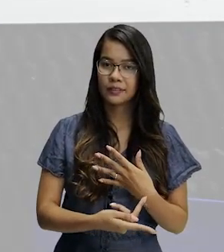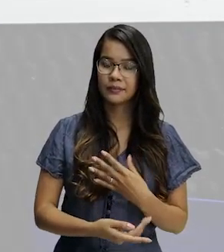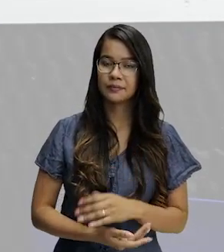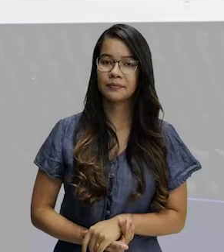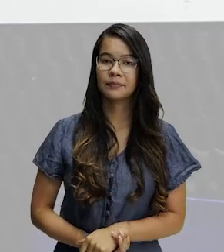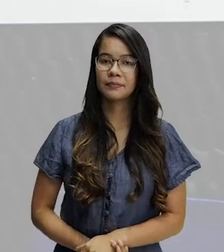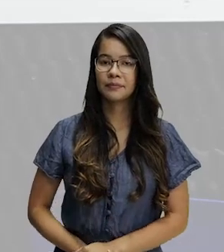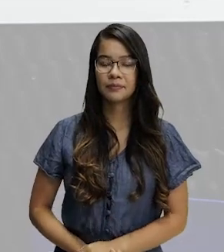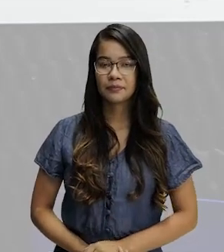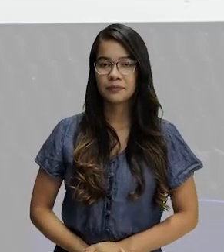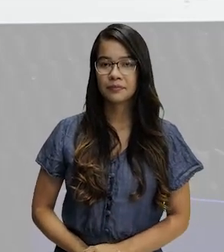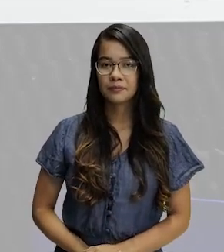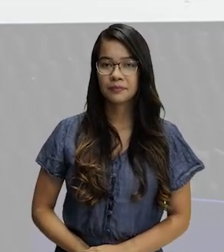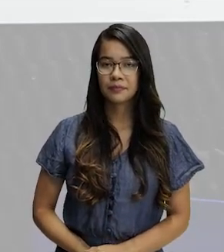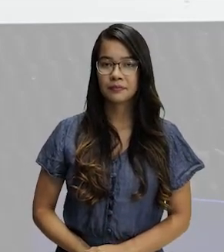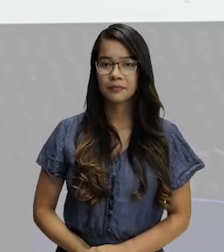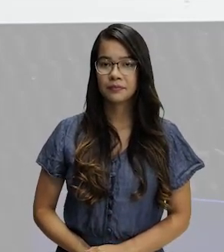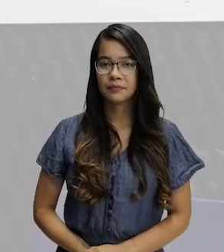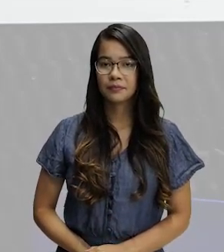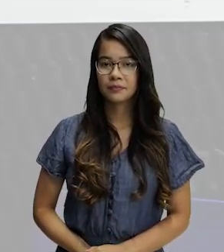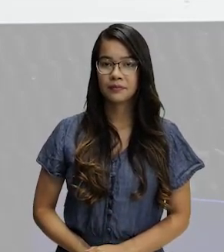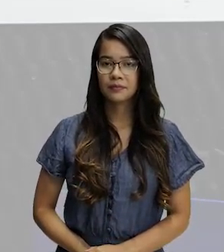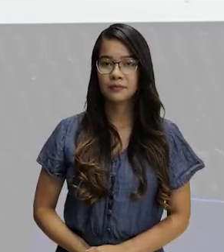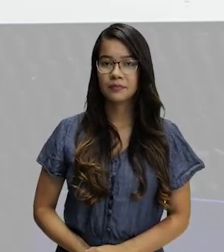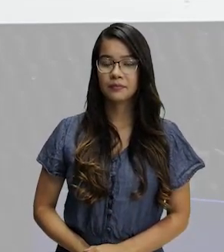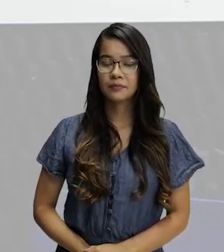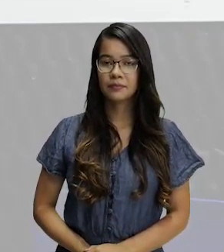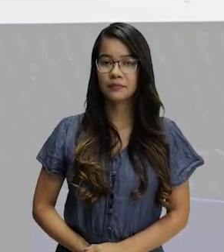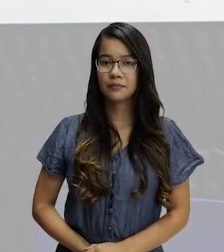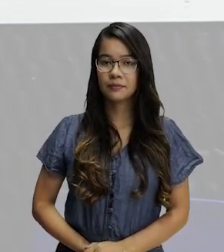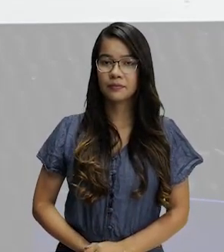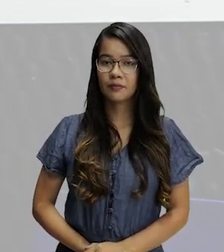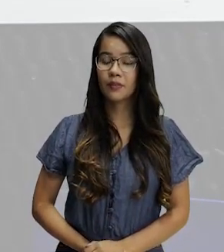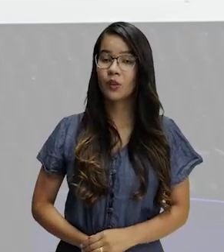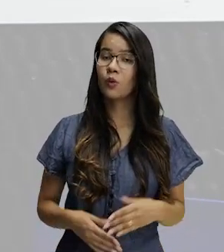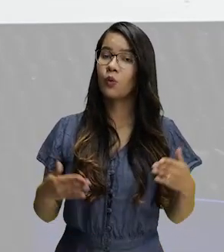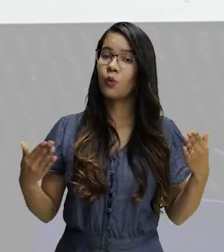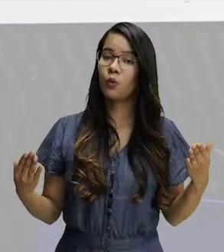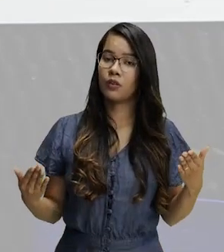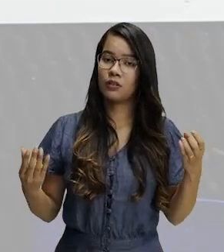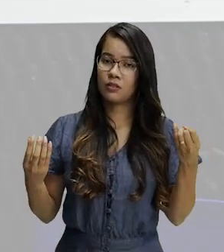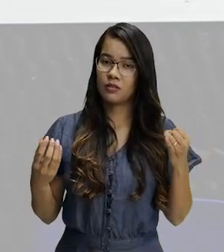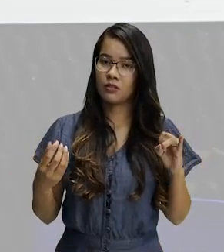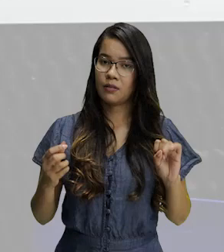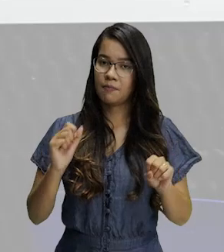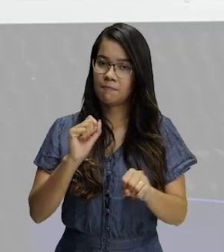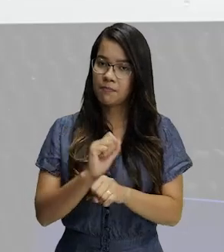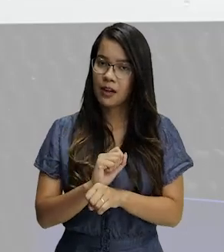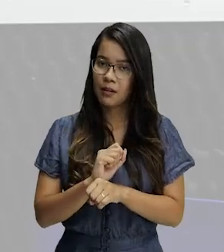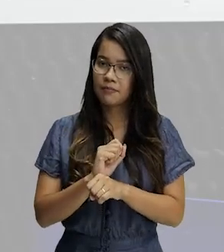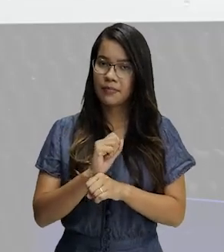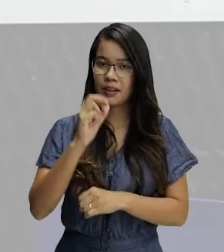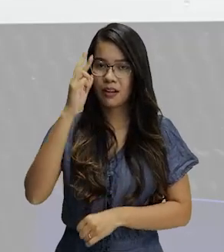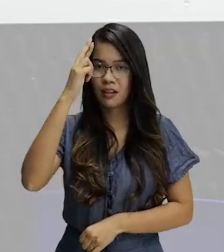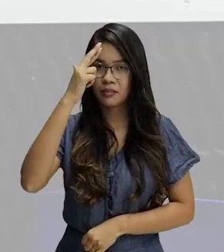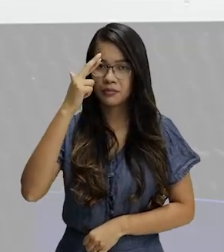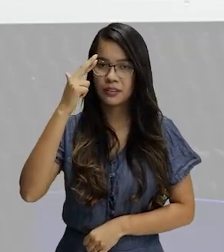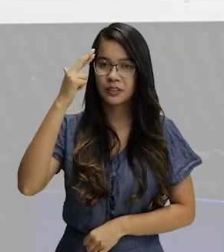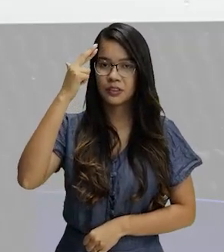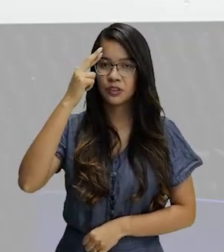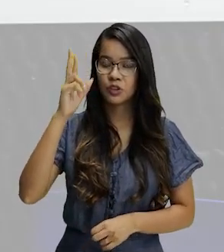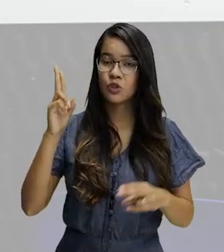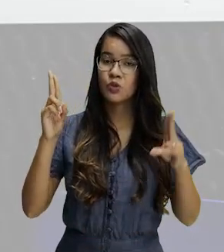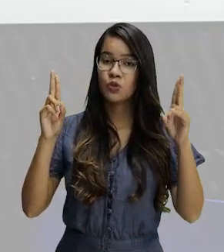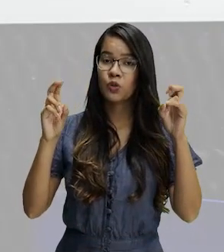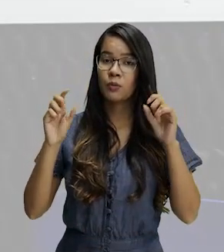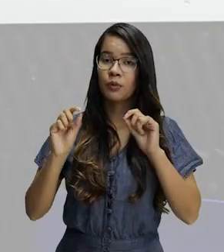como consequências da Segunda Guerra Mundial. Quando se para refletir sobre o